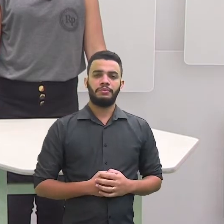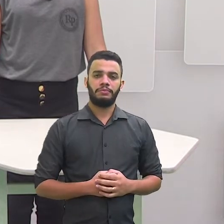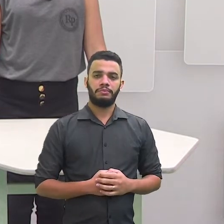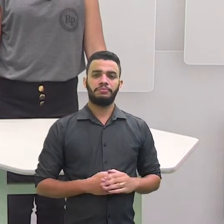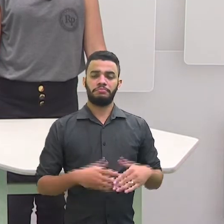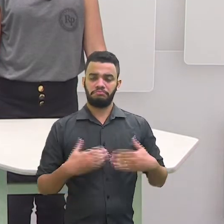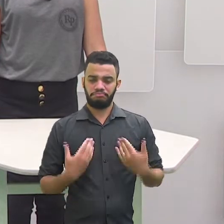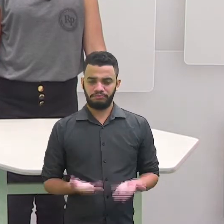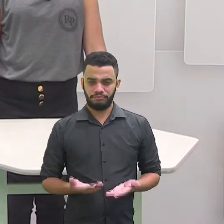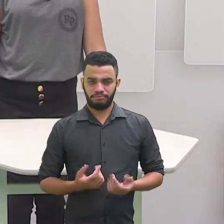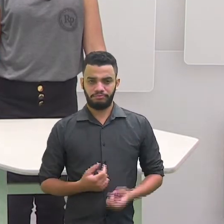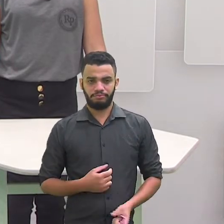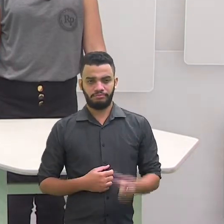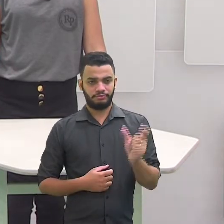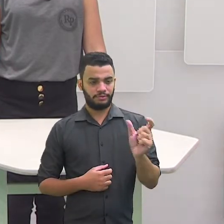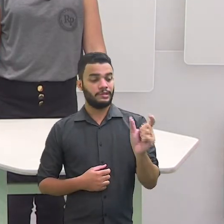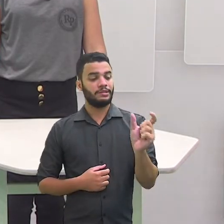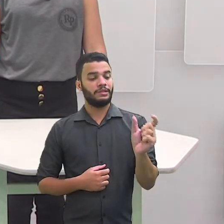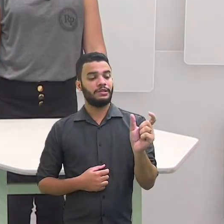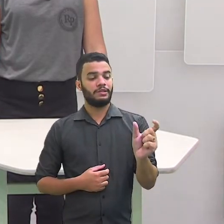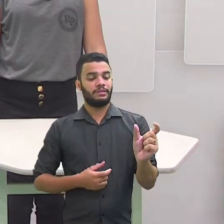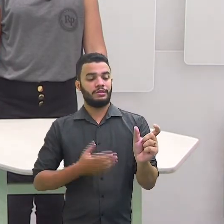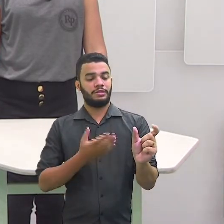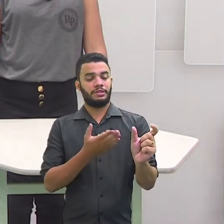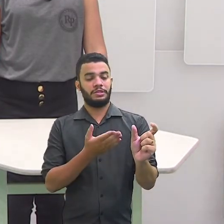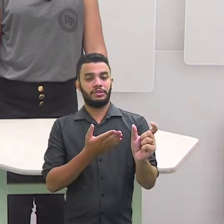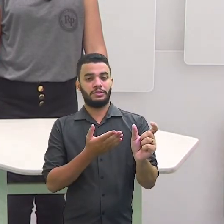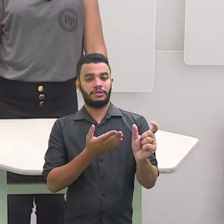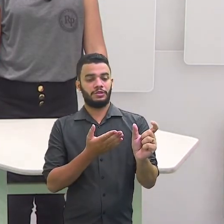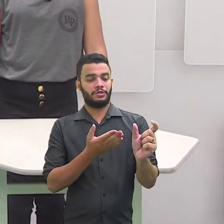E a palavra dele está...